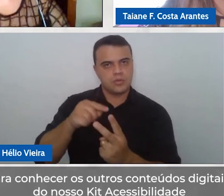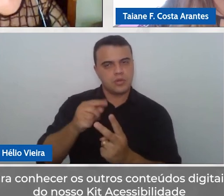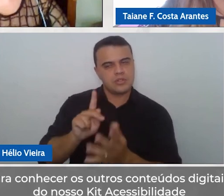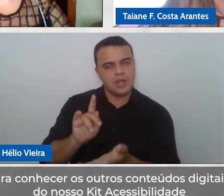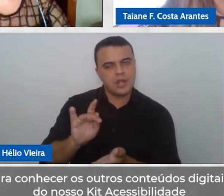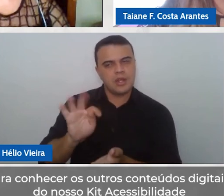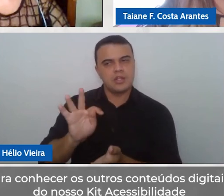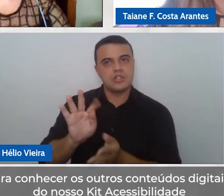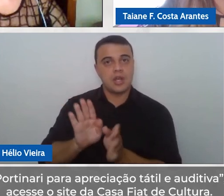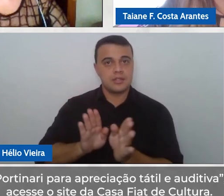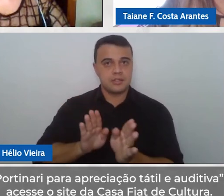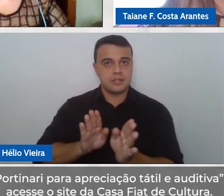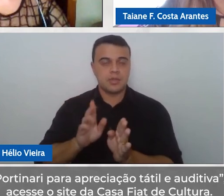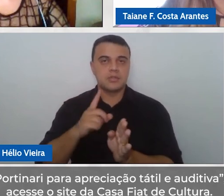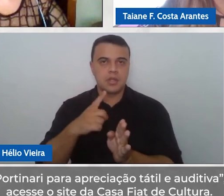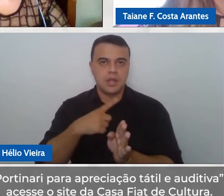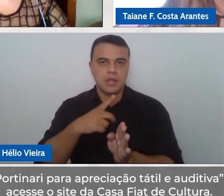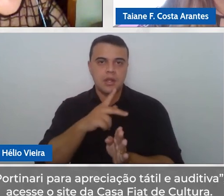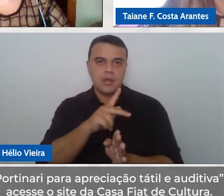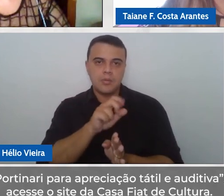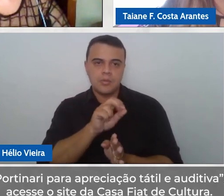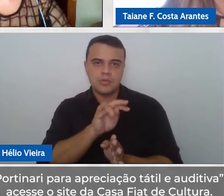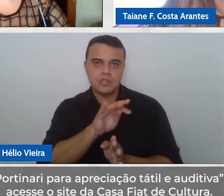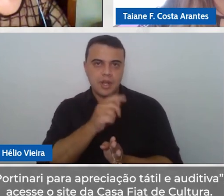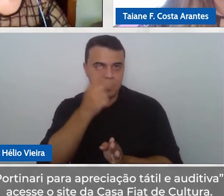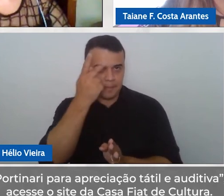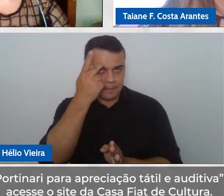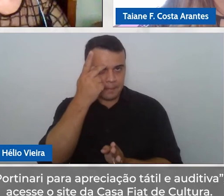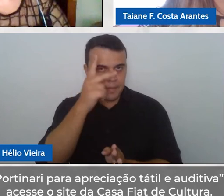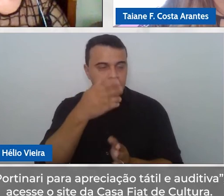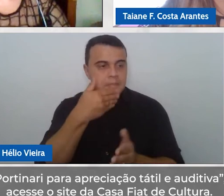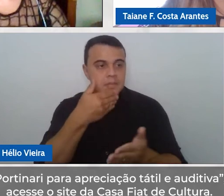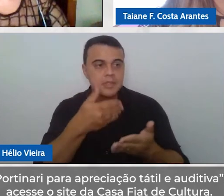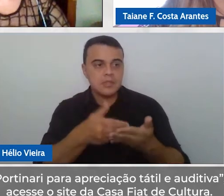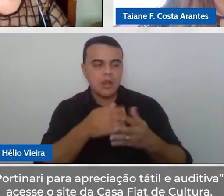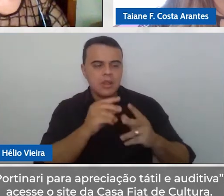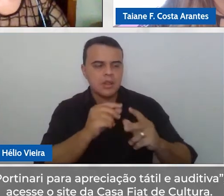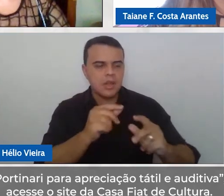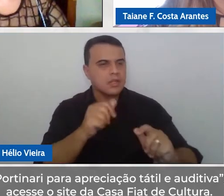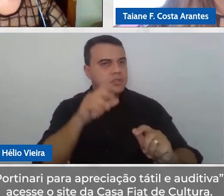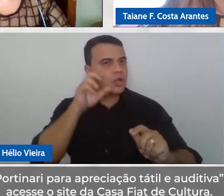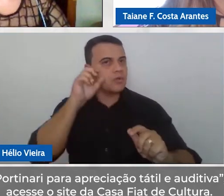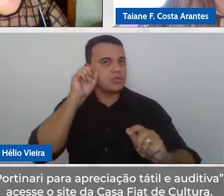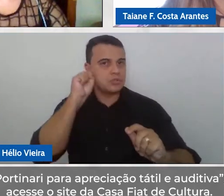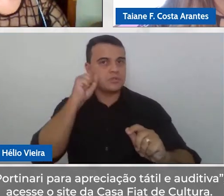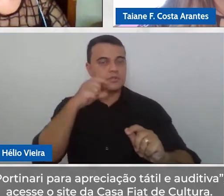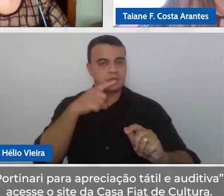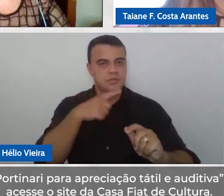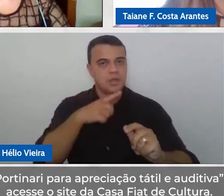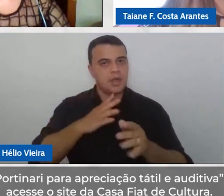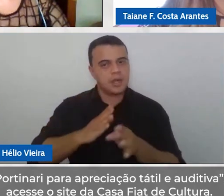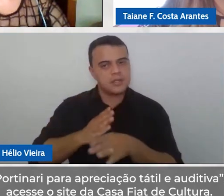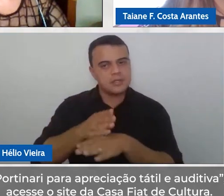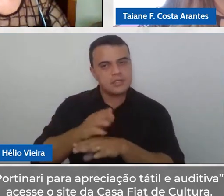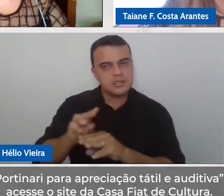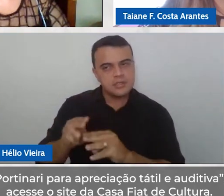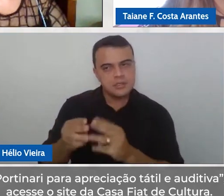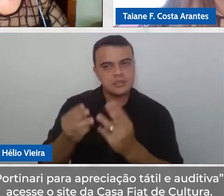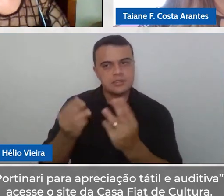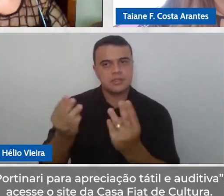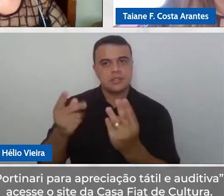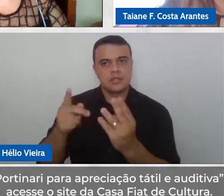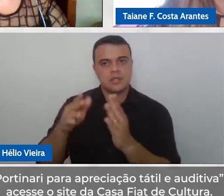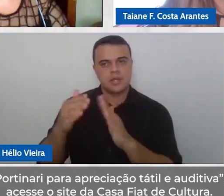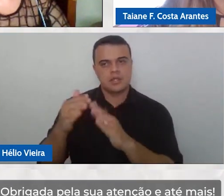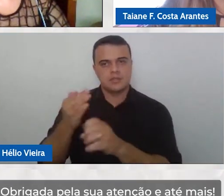Kit Acessibilidade Portinari para apreciação tátil e auditiva, acesse o site da Casa Fiat de